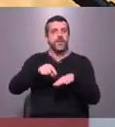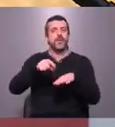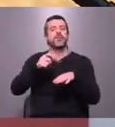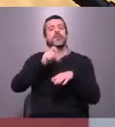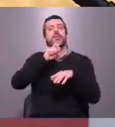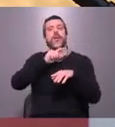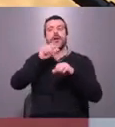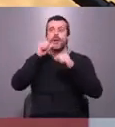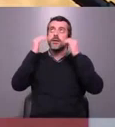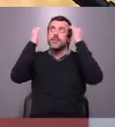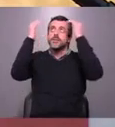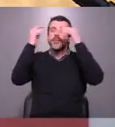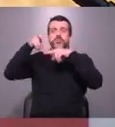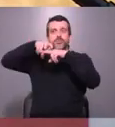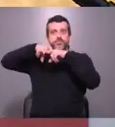sentar nos céus.